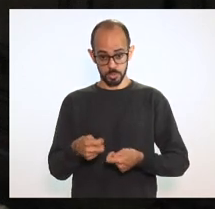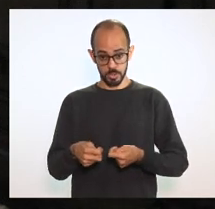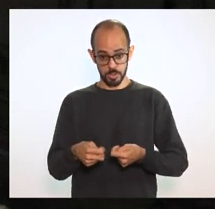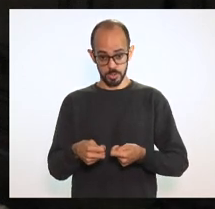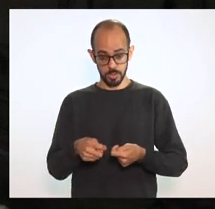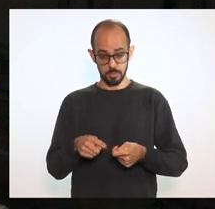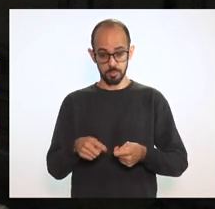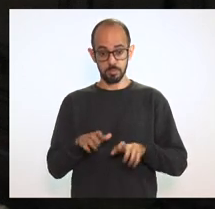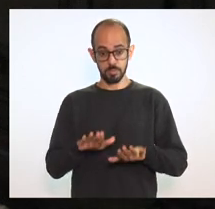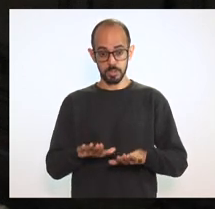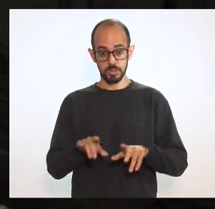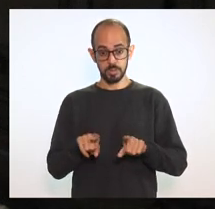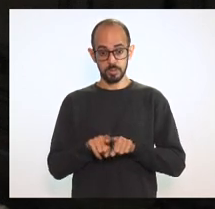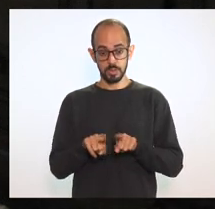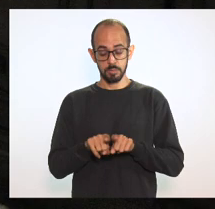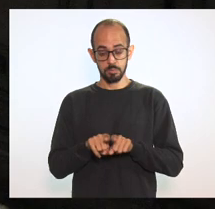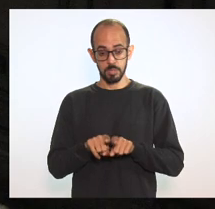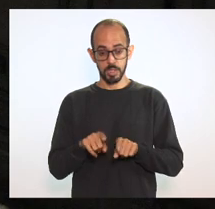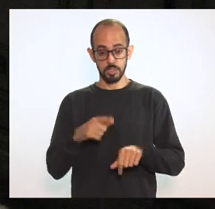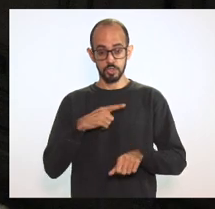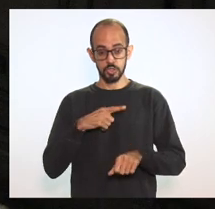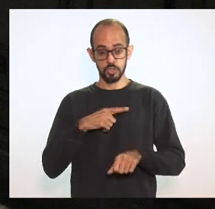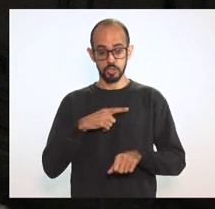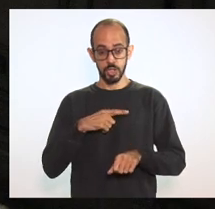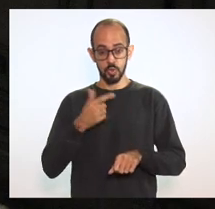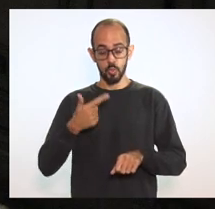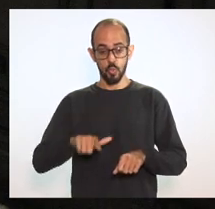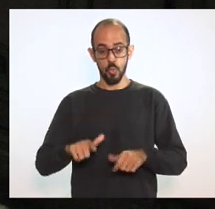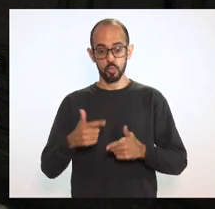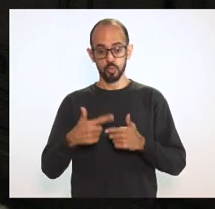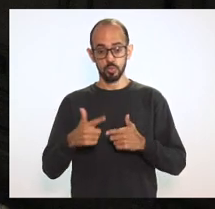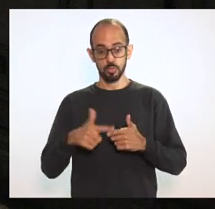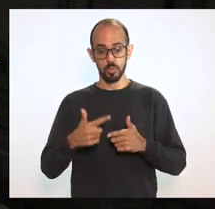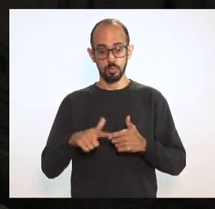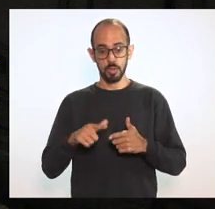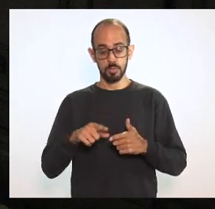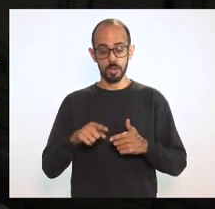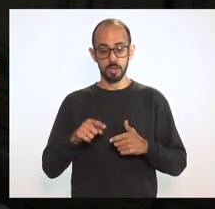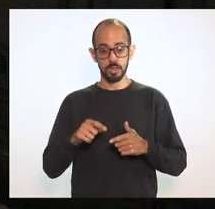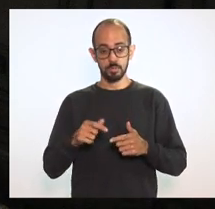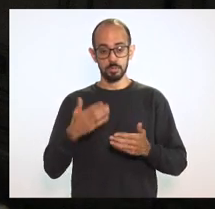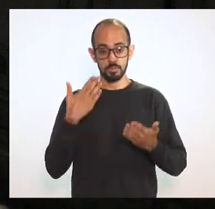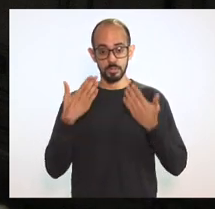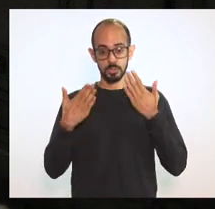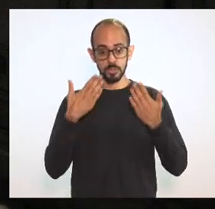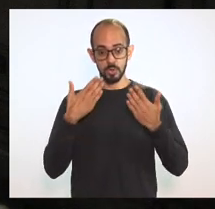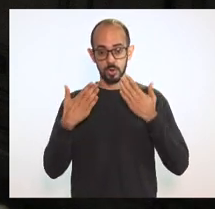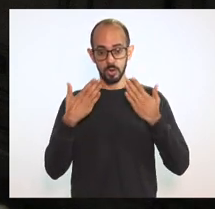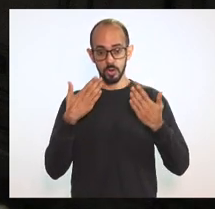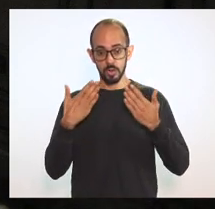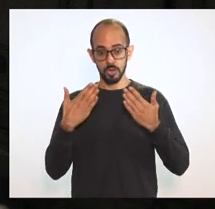nós temos um problema, que está desencadeando psicológicos